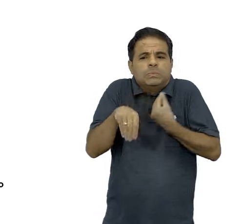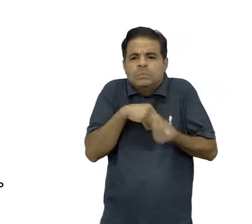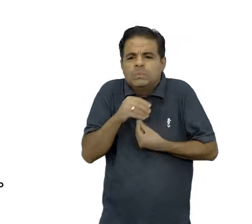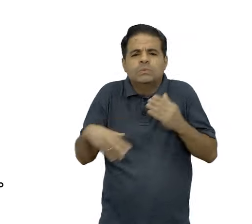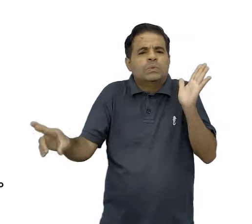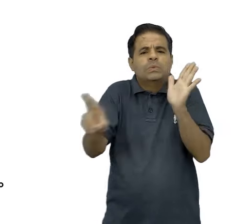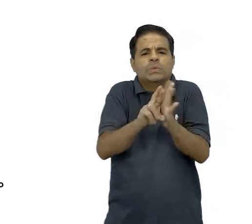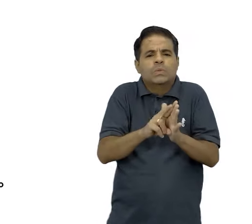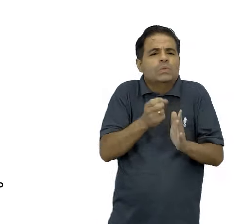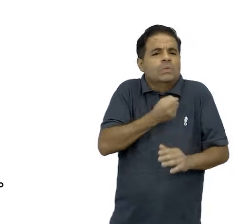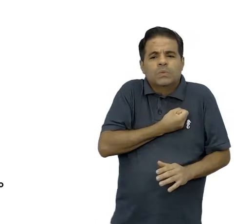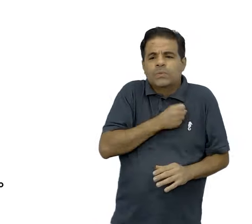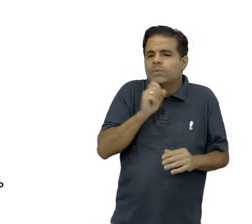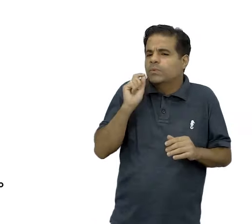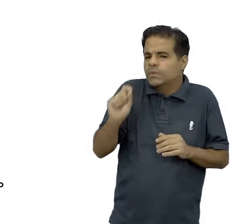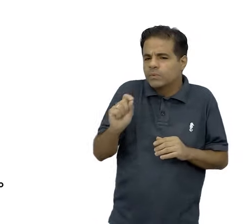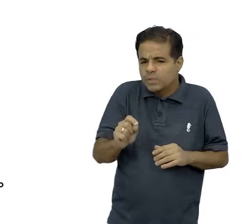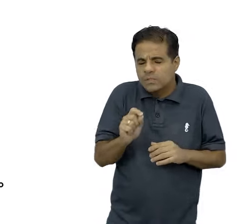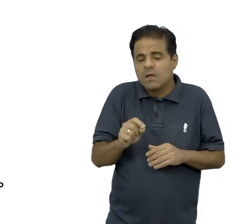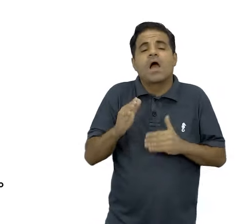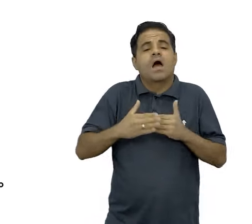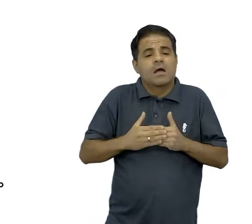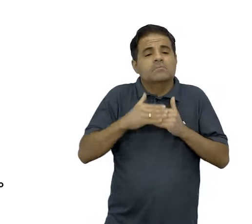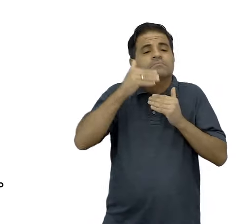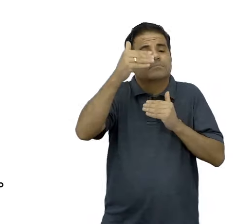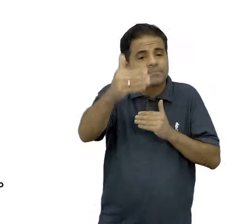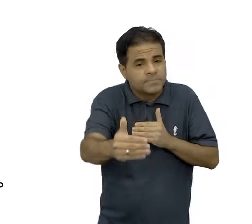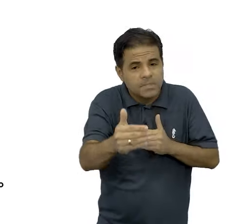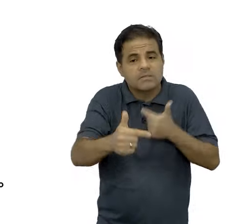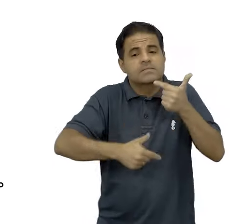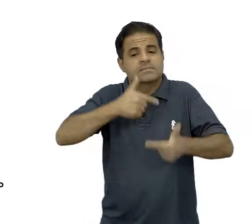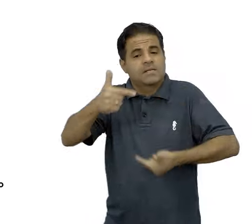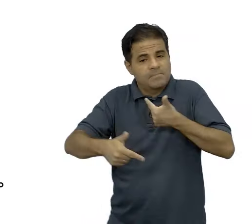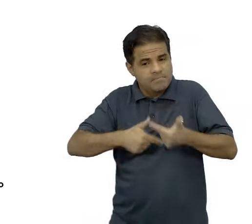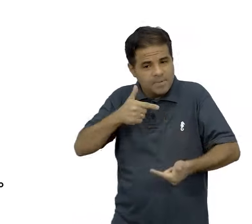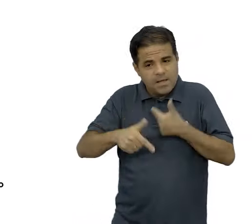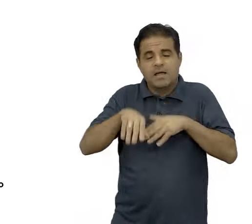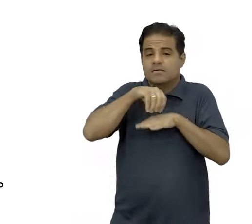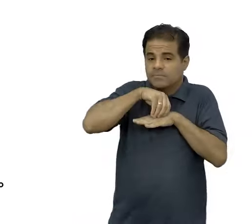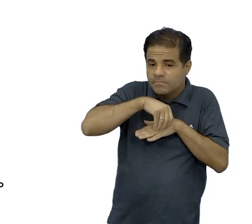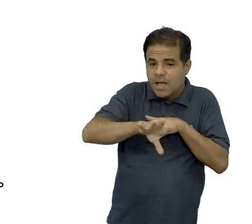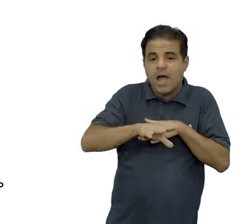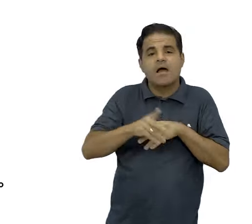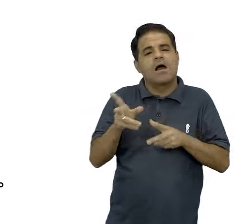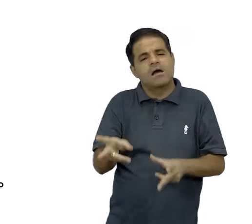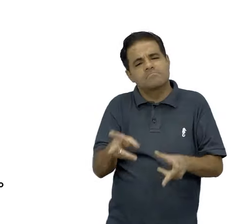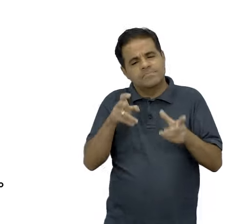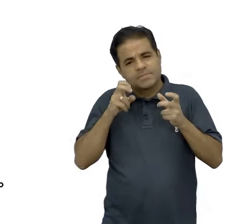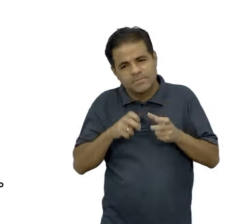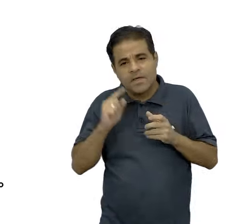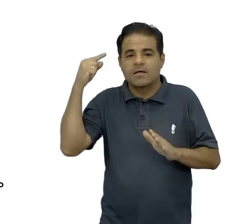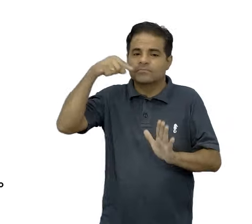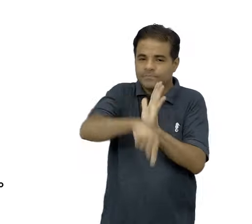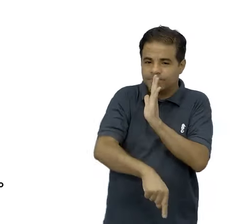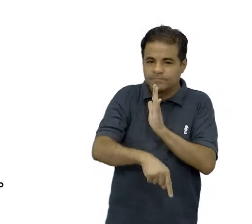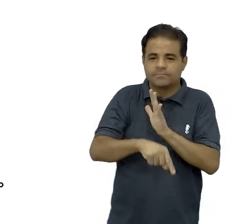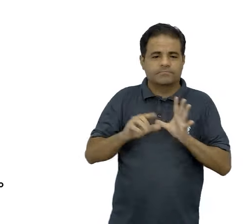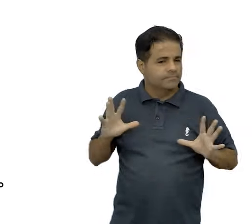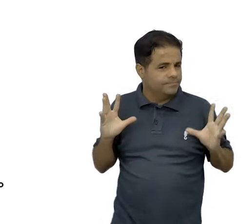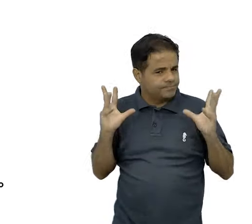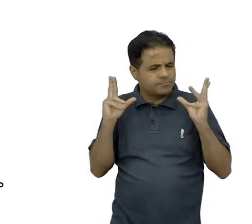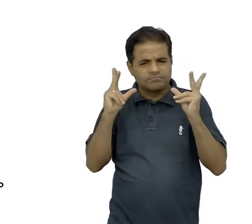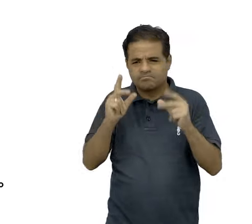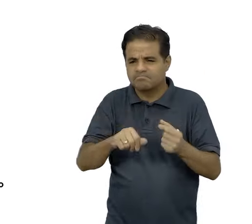ele representa. E com isso, a partir desse trabalho, né, elas passam a reconhecer e se apropriar de